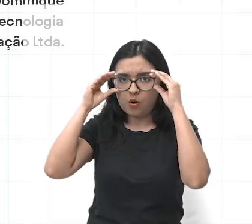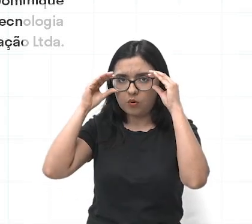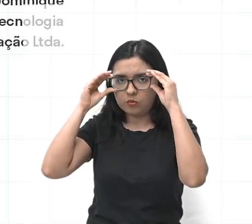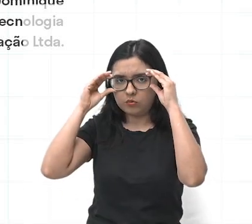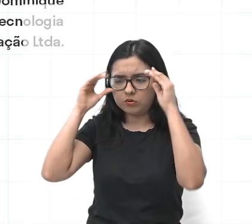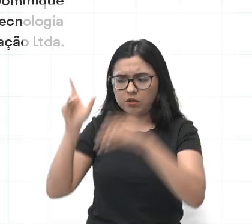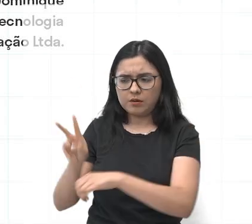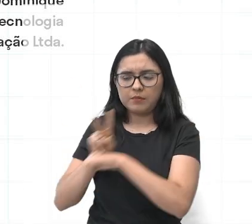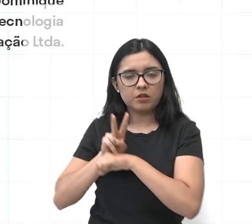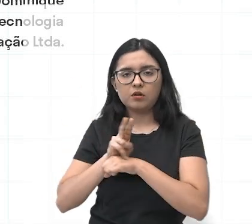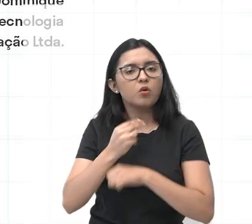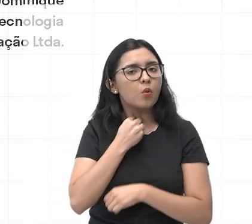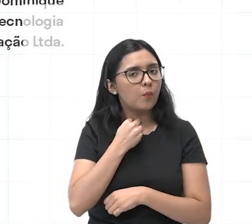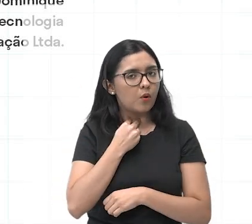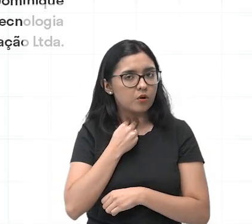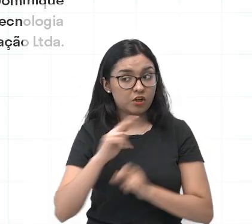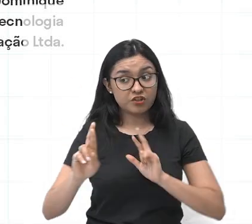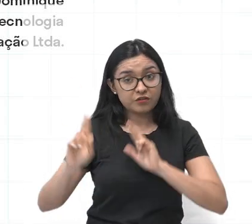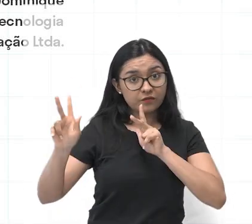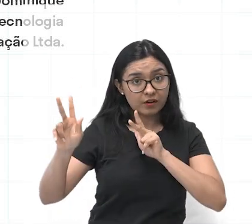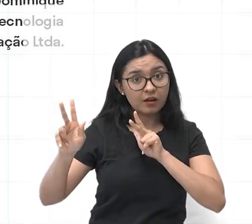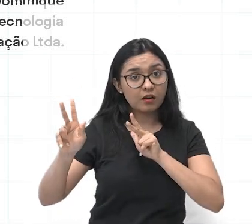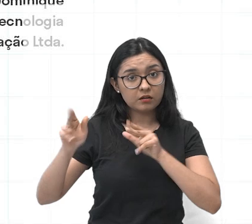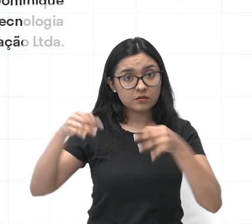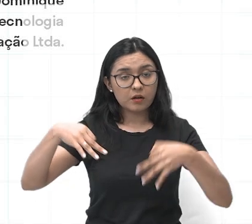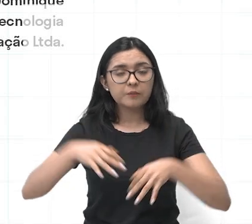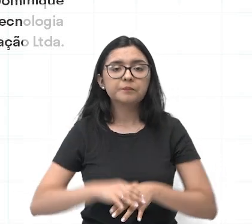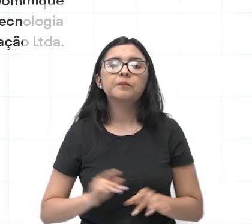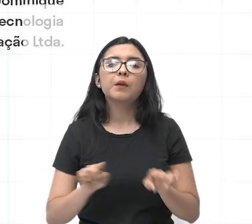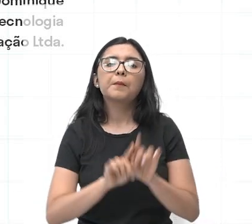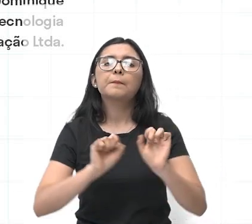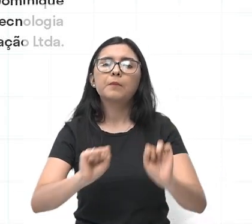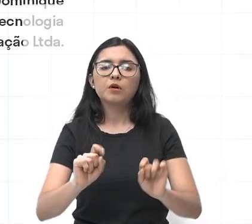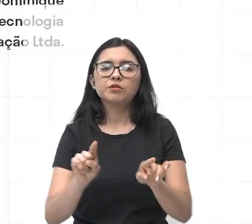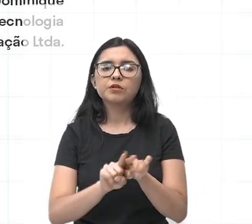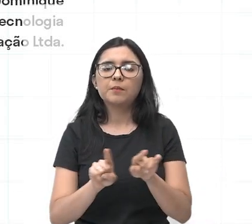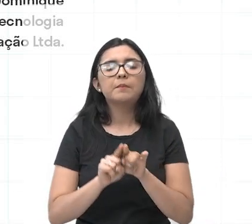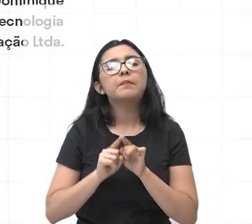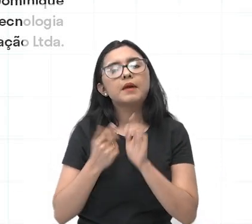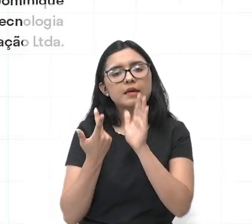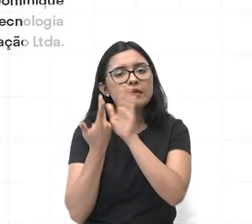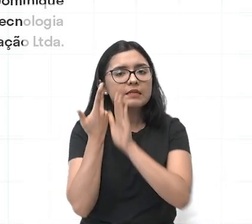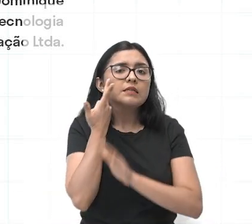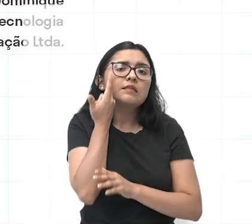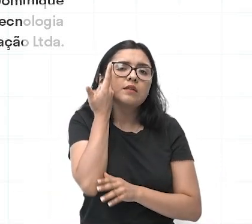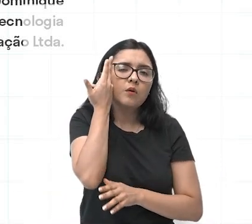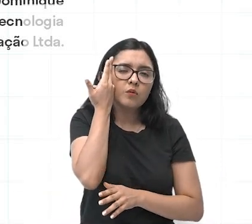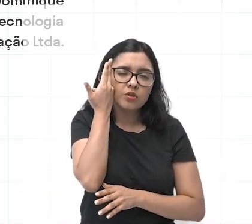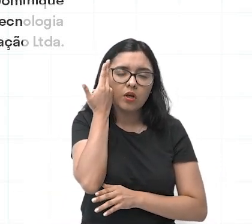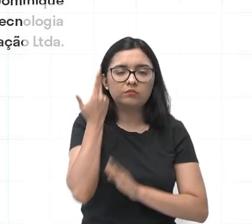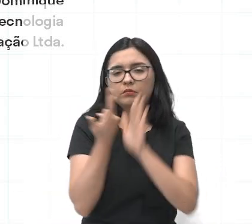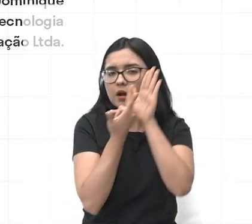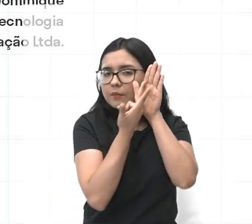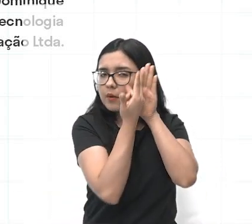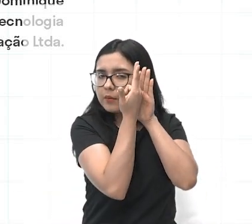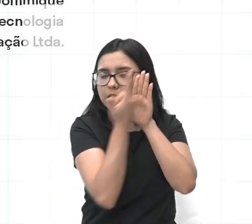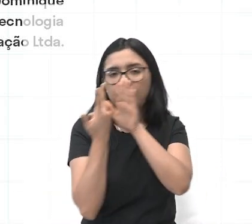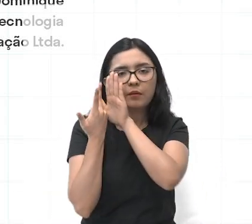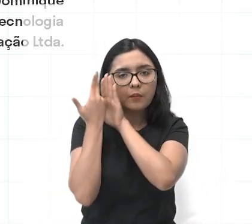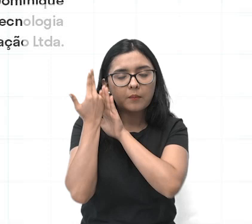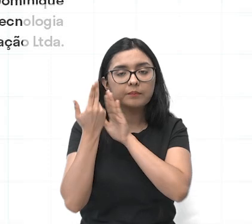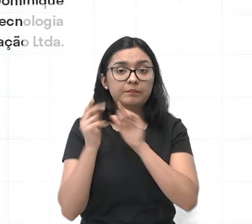vai ter problemas diferentes, viu? Pode ser feito também cirurgias corretivas, elas são uma opção em